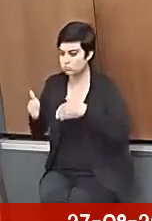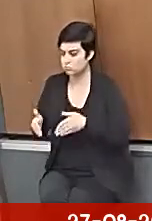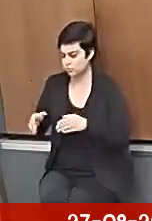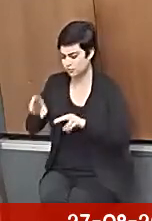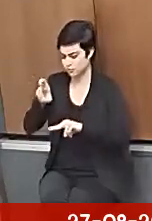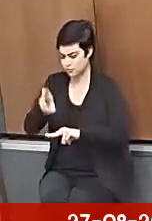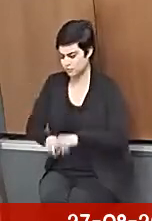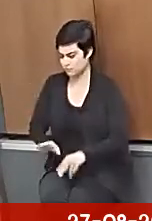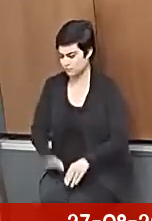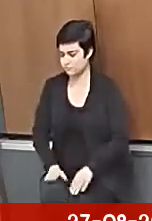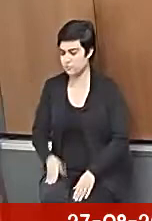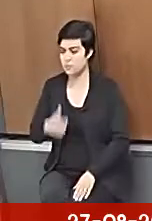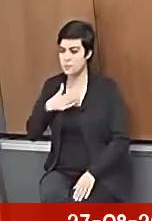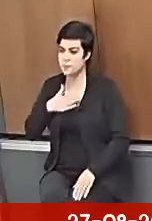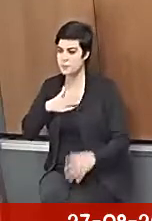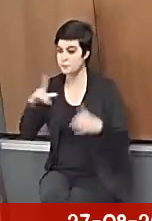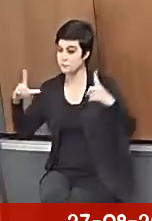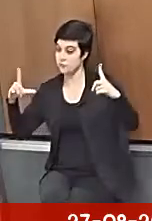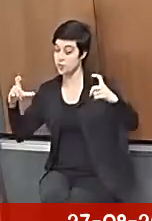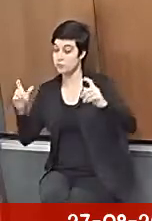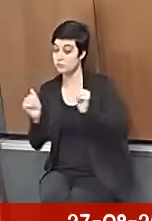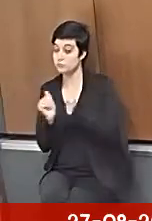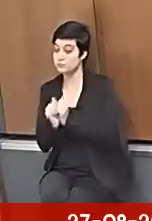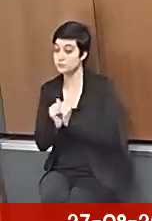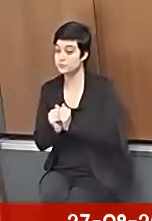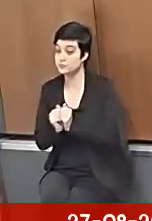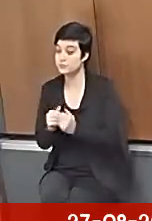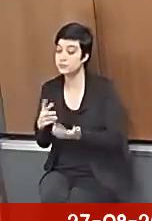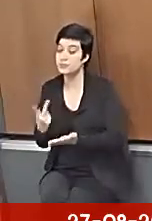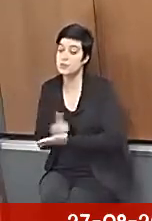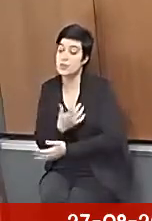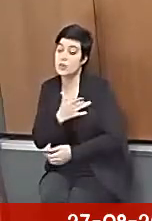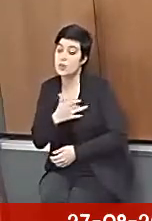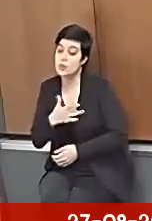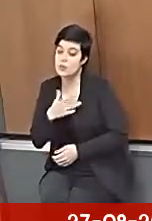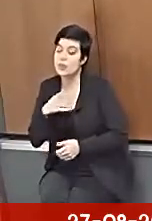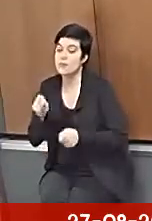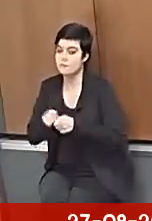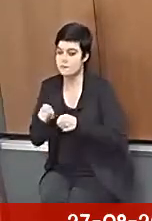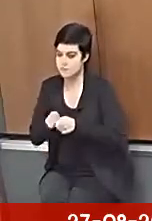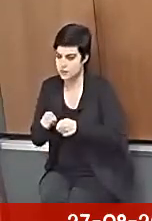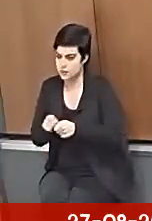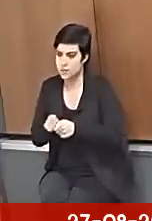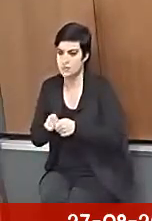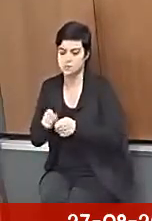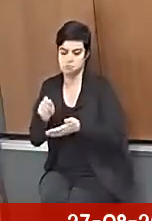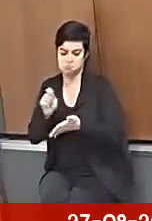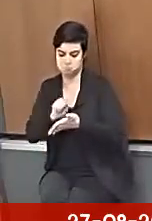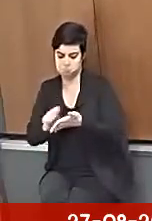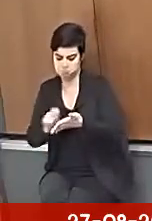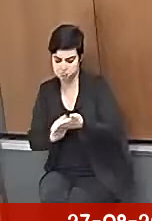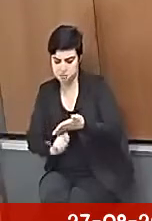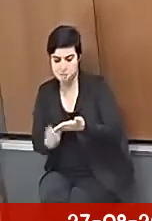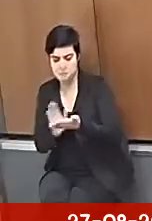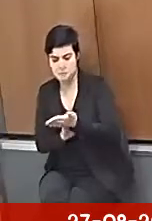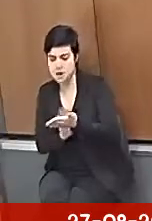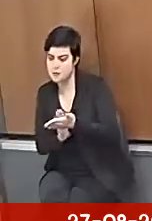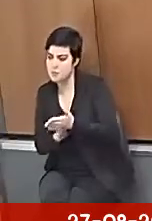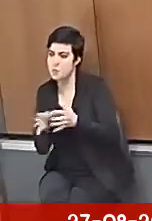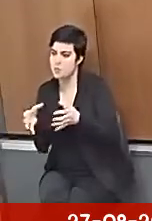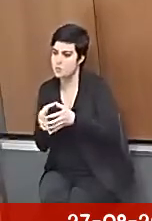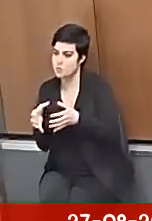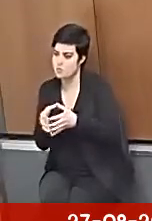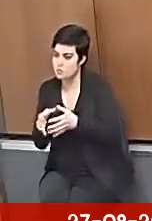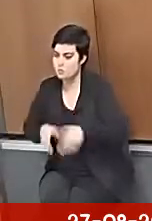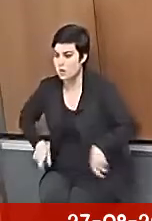tudo e aí o cruzeiro fez uma matéria parabenizando a torcida cadeirante pará